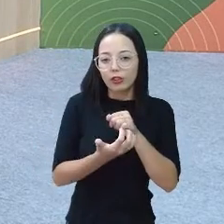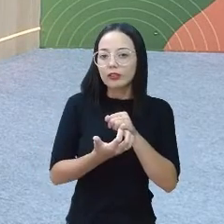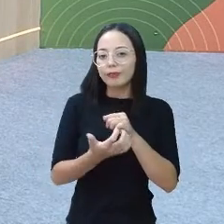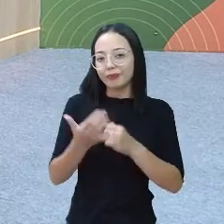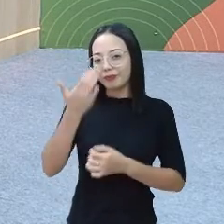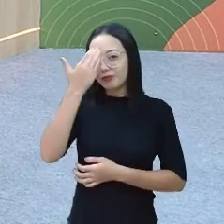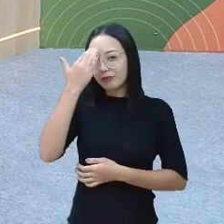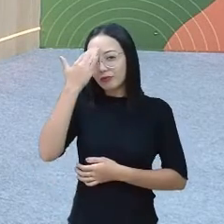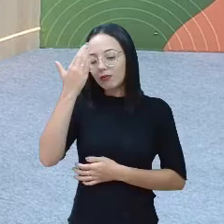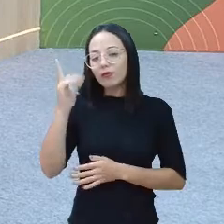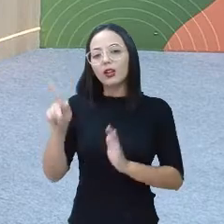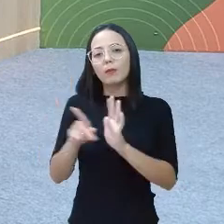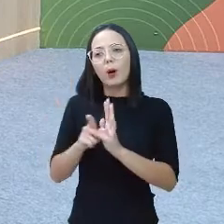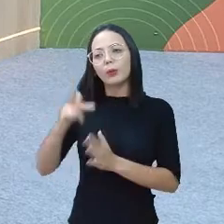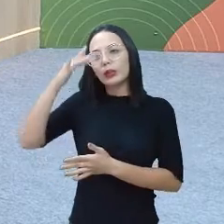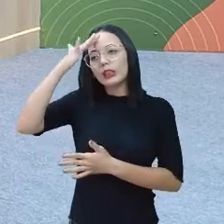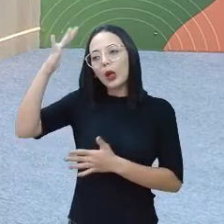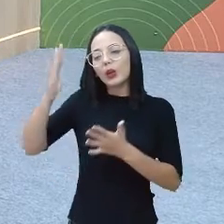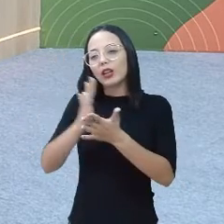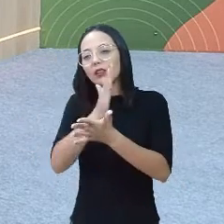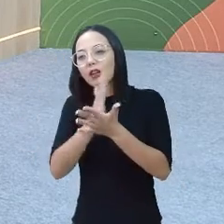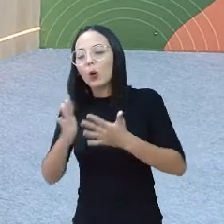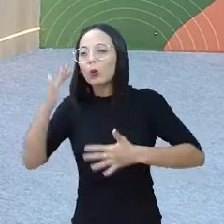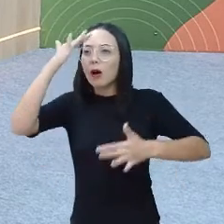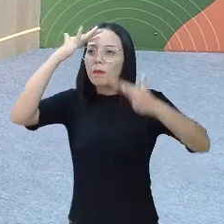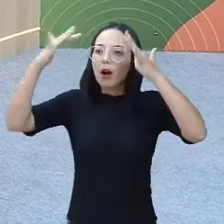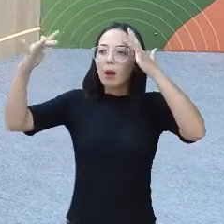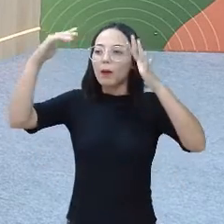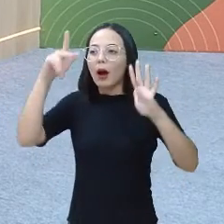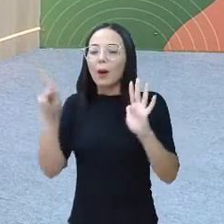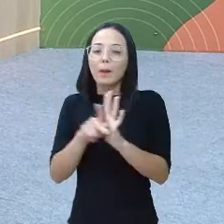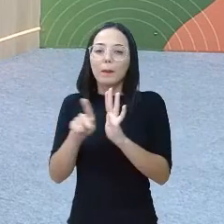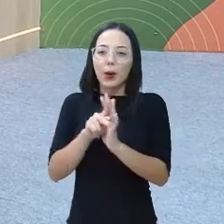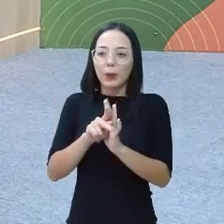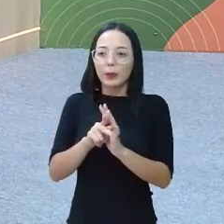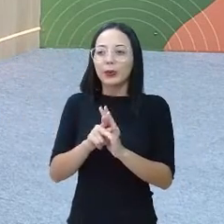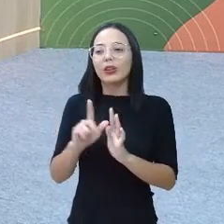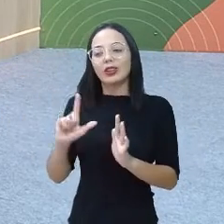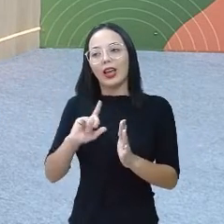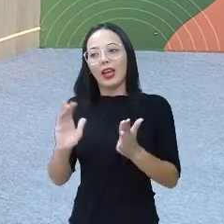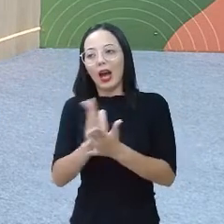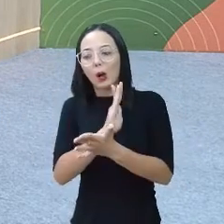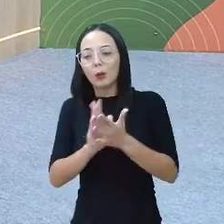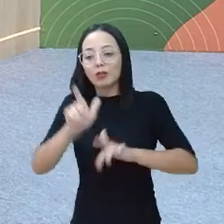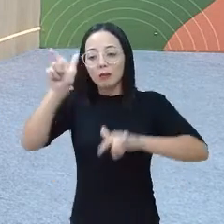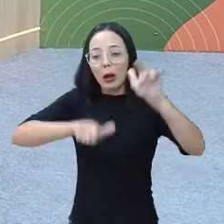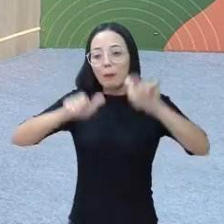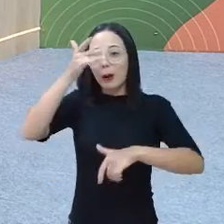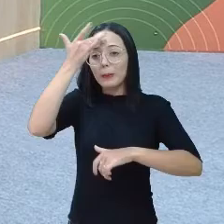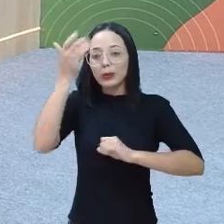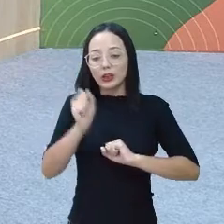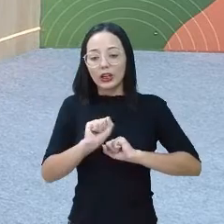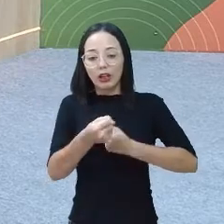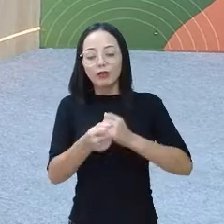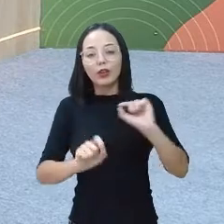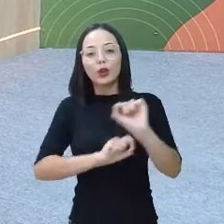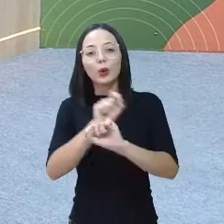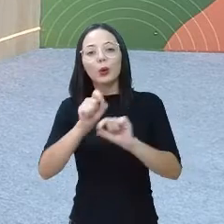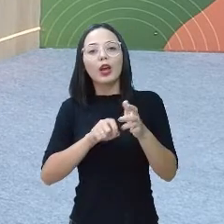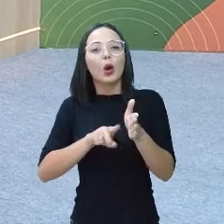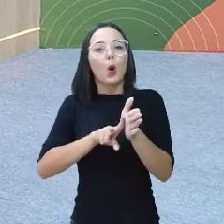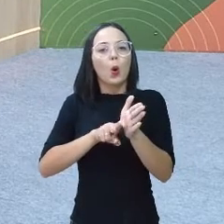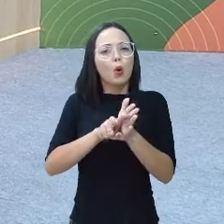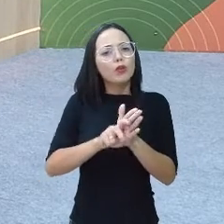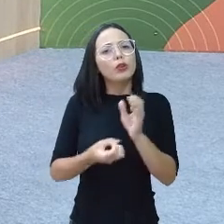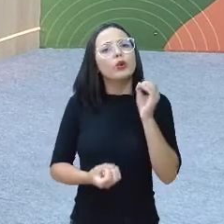né, há teorias, né, da ordem da conspiração, né, existem pessoas que defendem, né, que o vírus